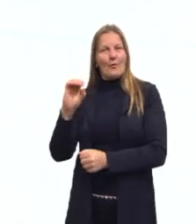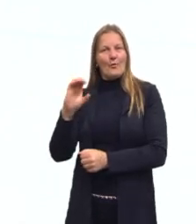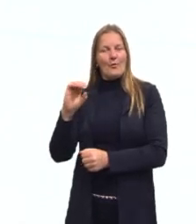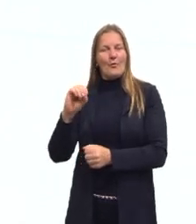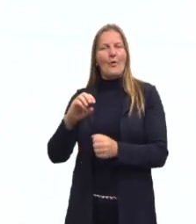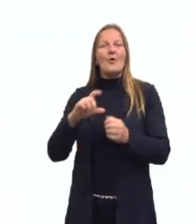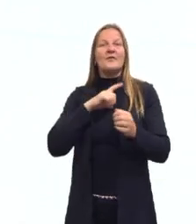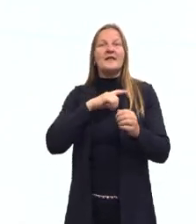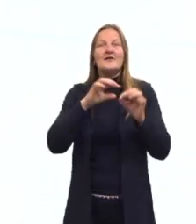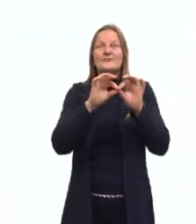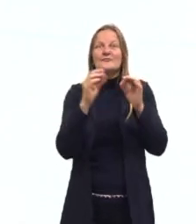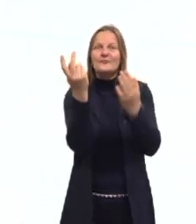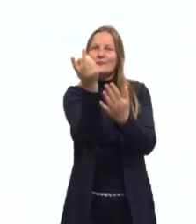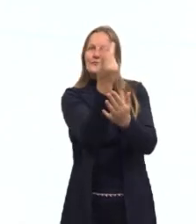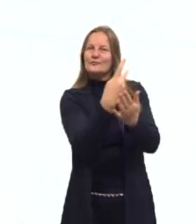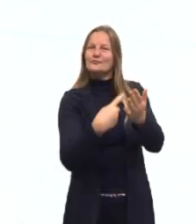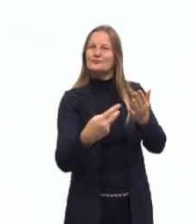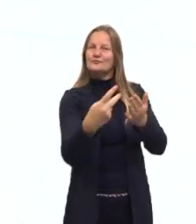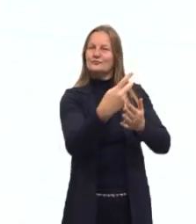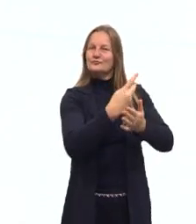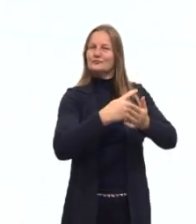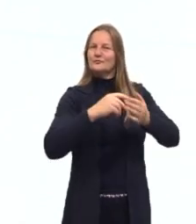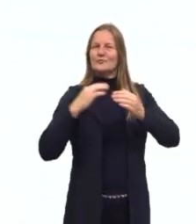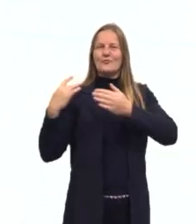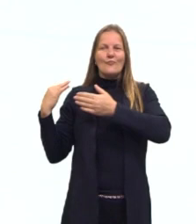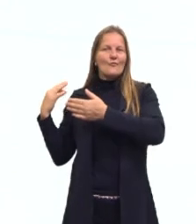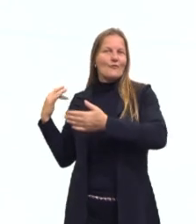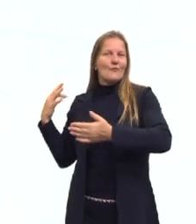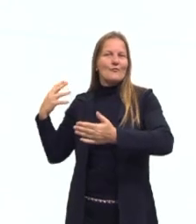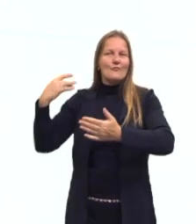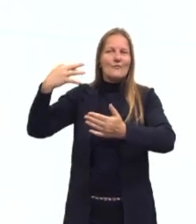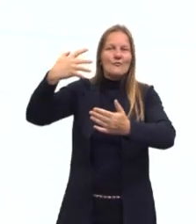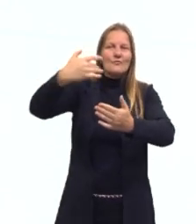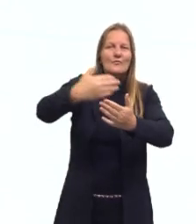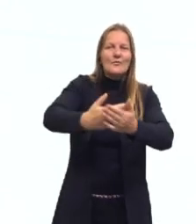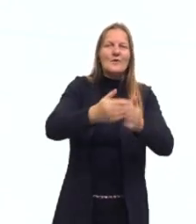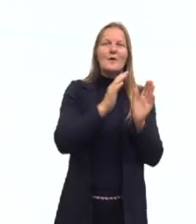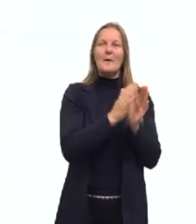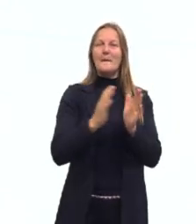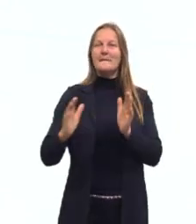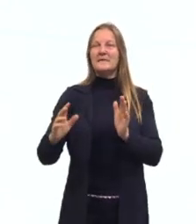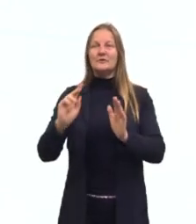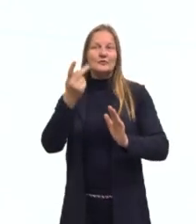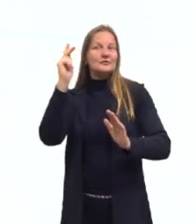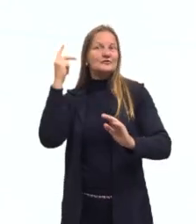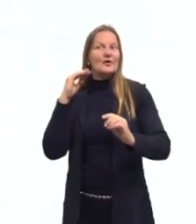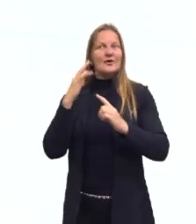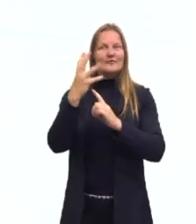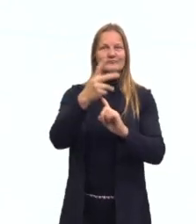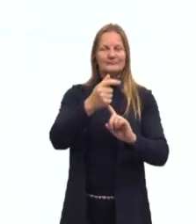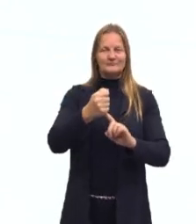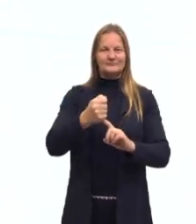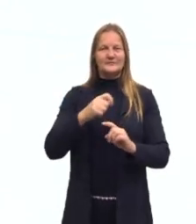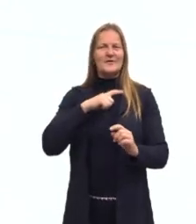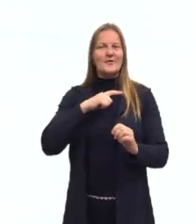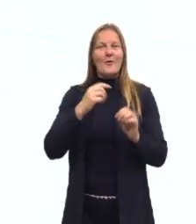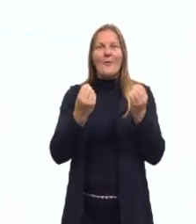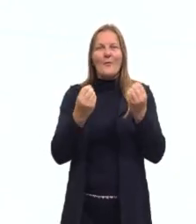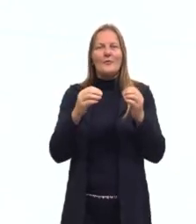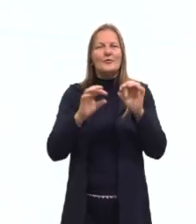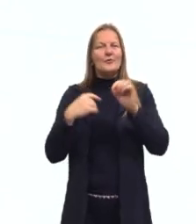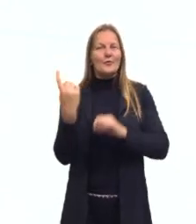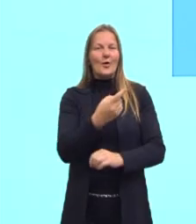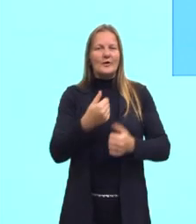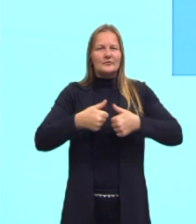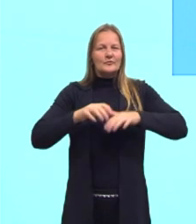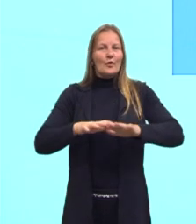uma linha do tempo não mas Linha do Tempo retratando os períodos da história da arte é que é para gente poder